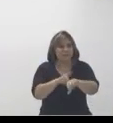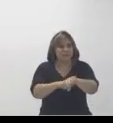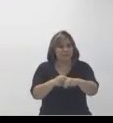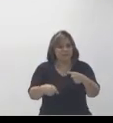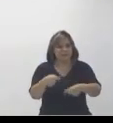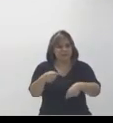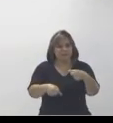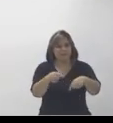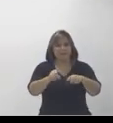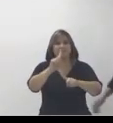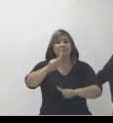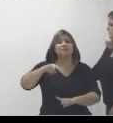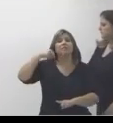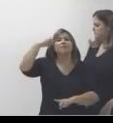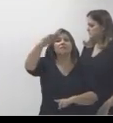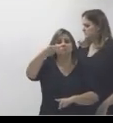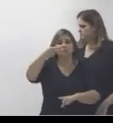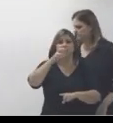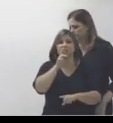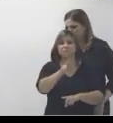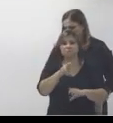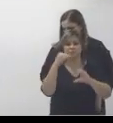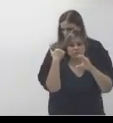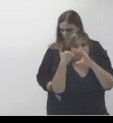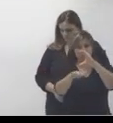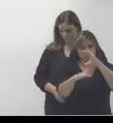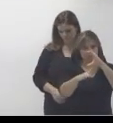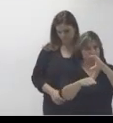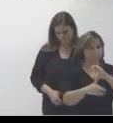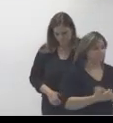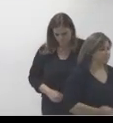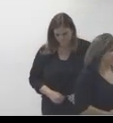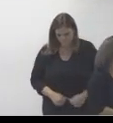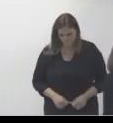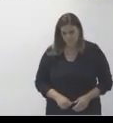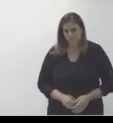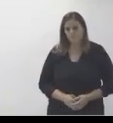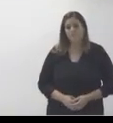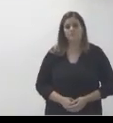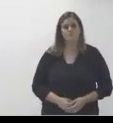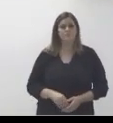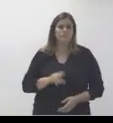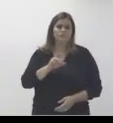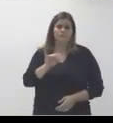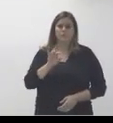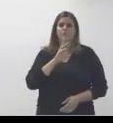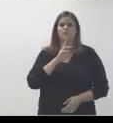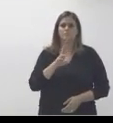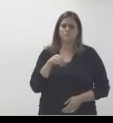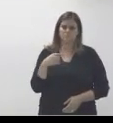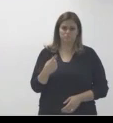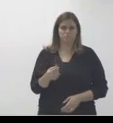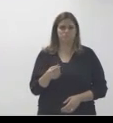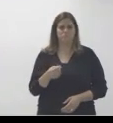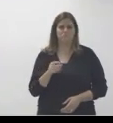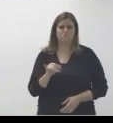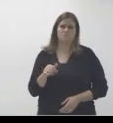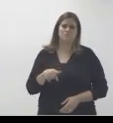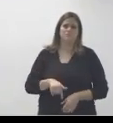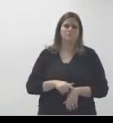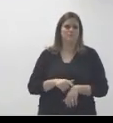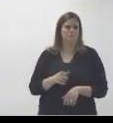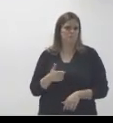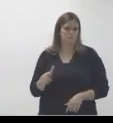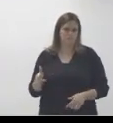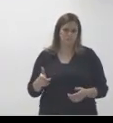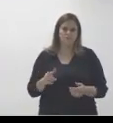essas perguntas vão ser respondidas e vão ser encaminhadas para vocês aí através dos canais que vocês acessaram o nosso